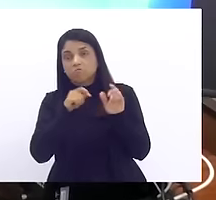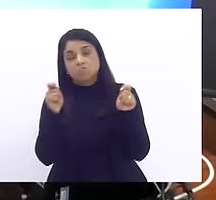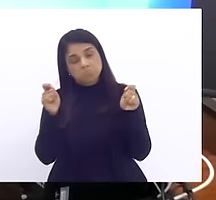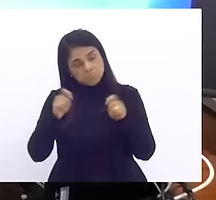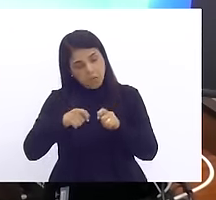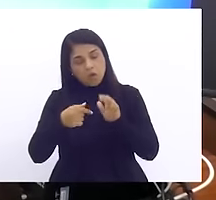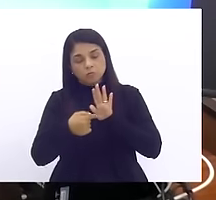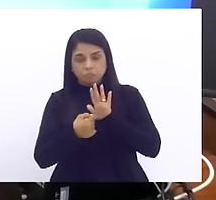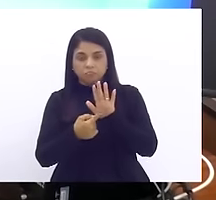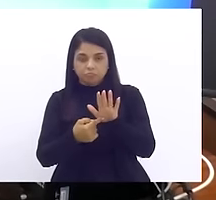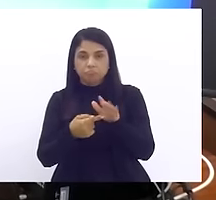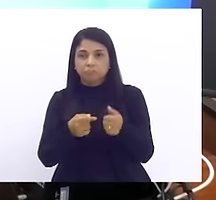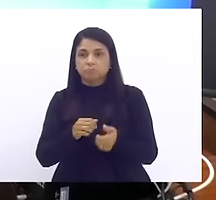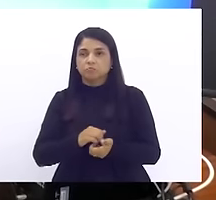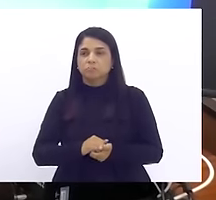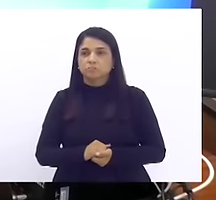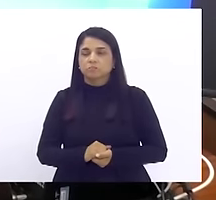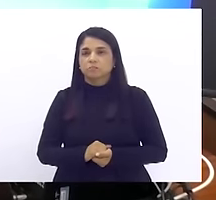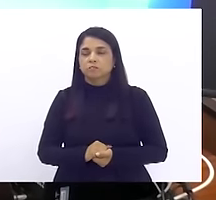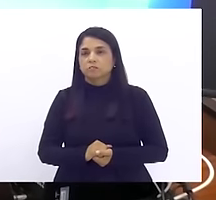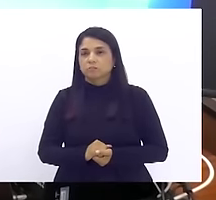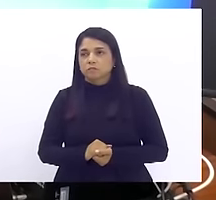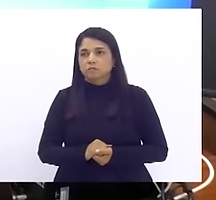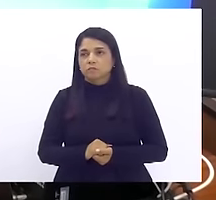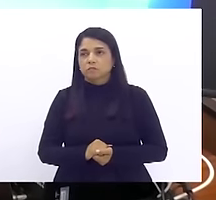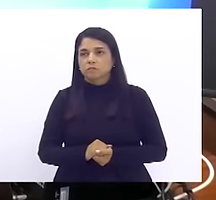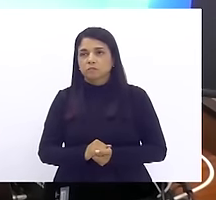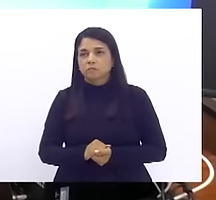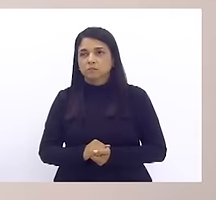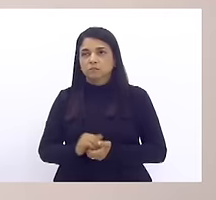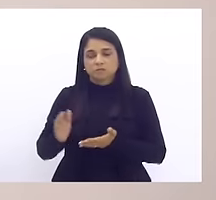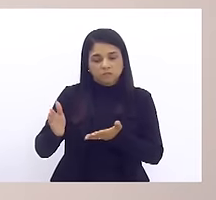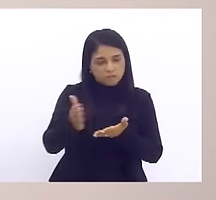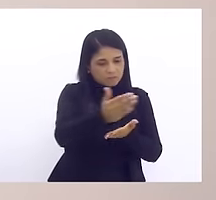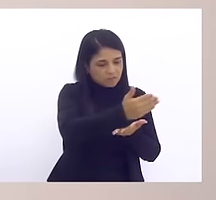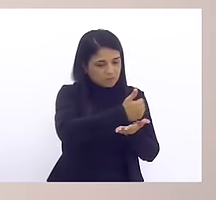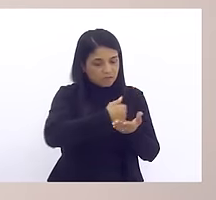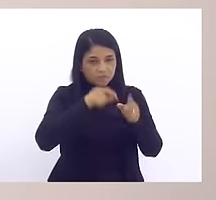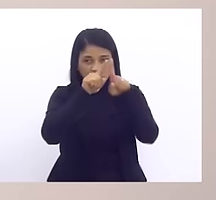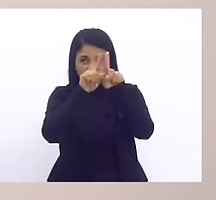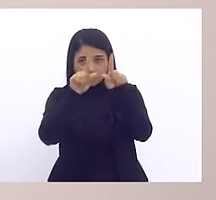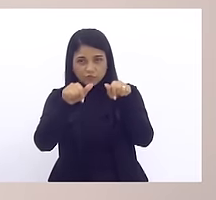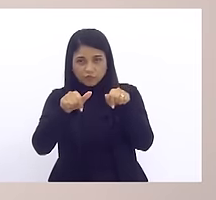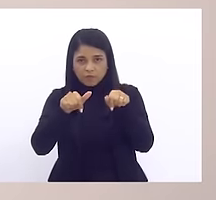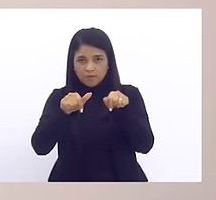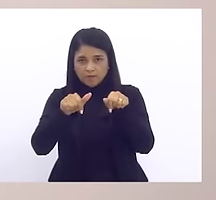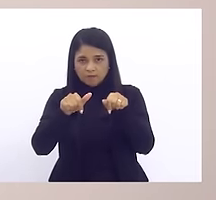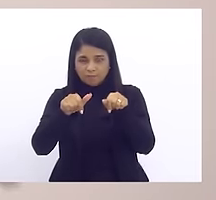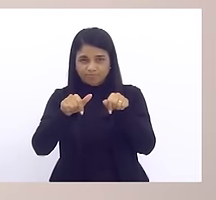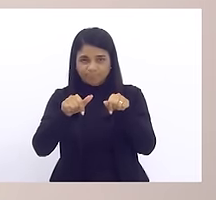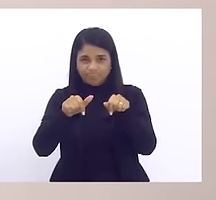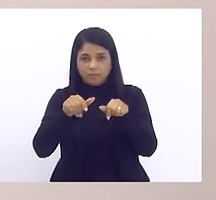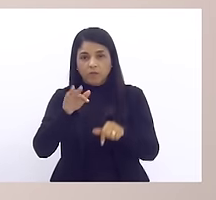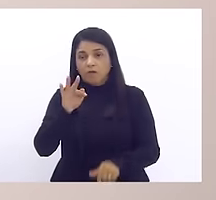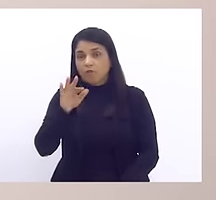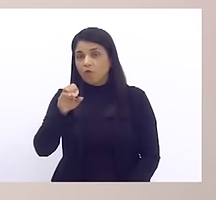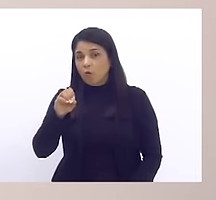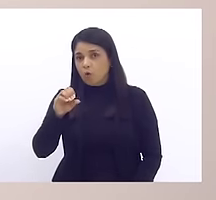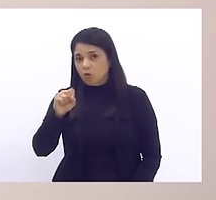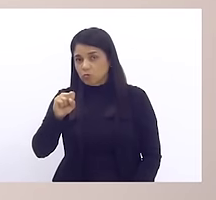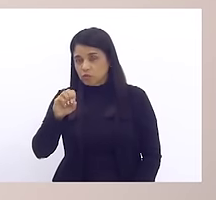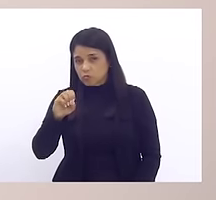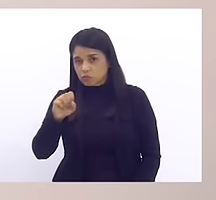responder eu queria também fazer o levantamento de todos os funcionários da foco